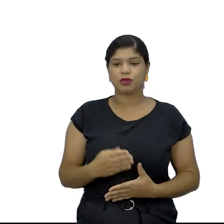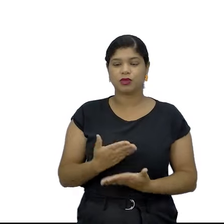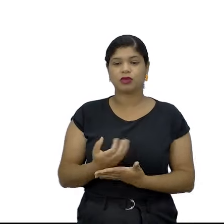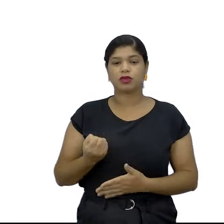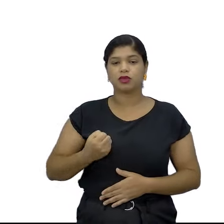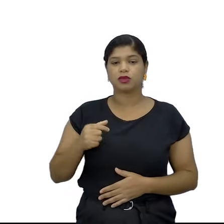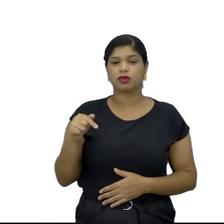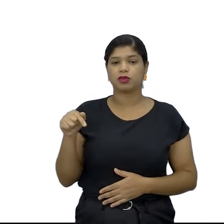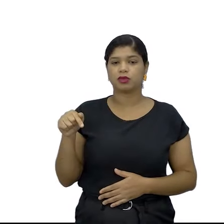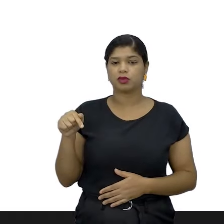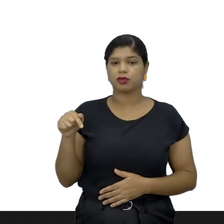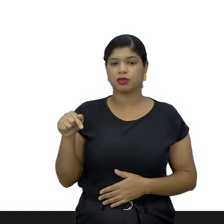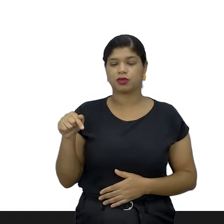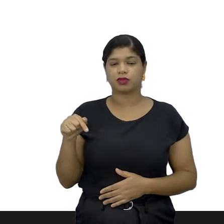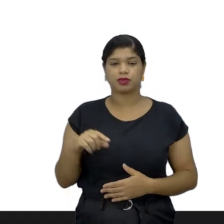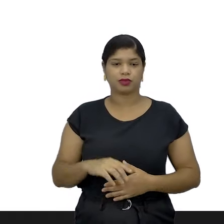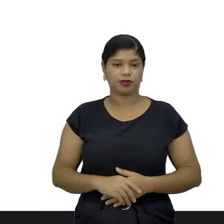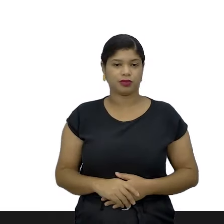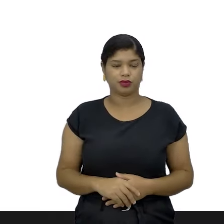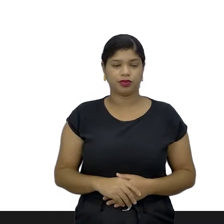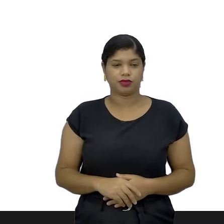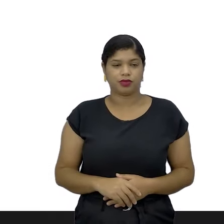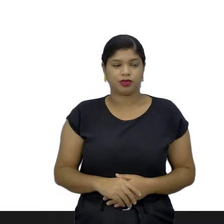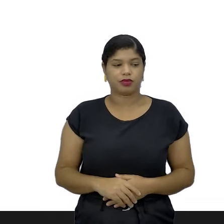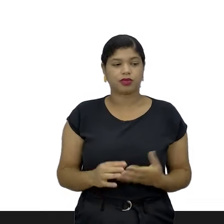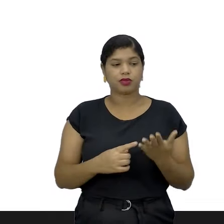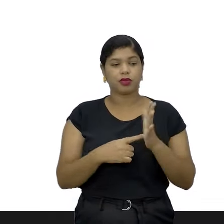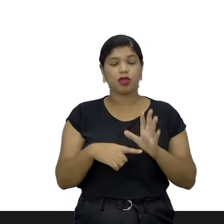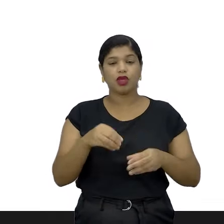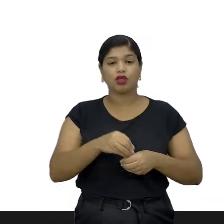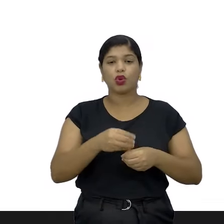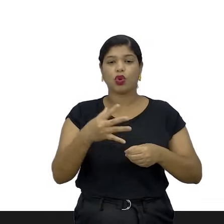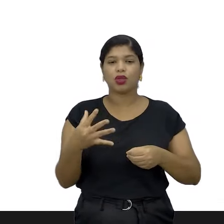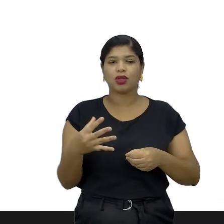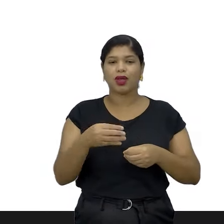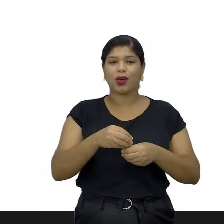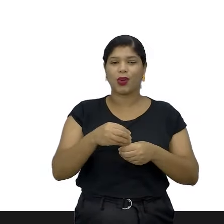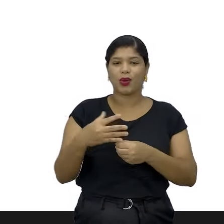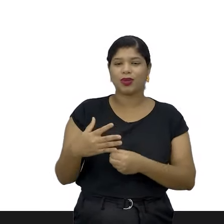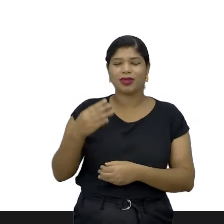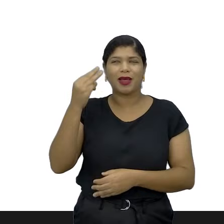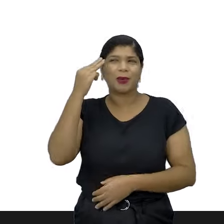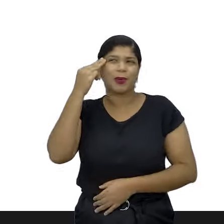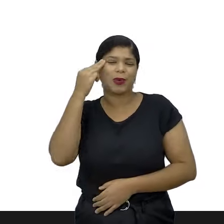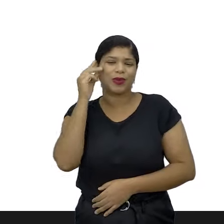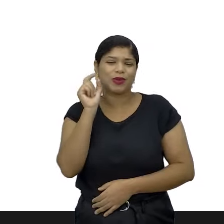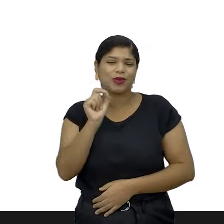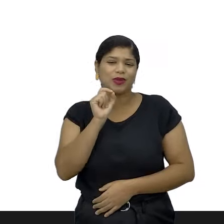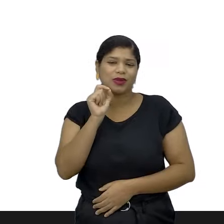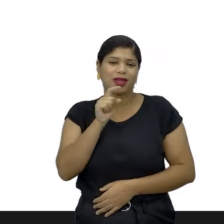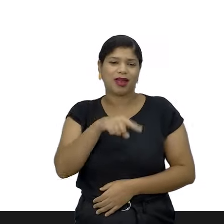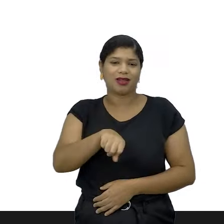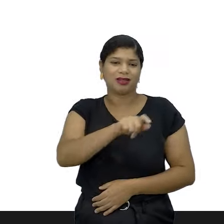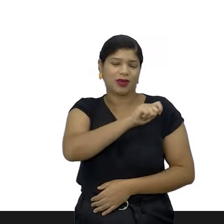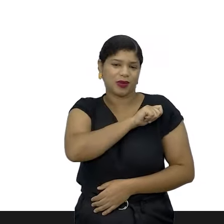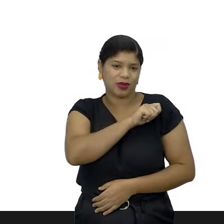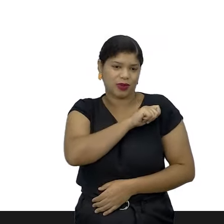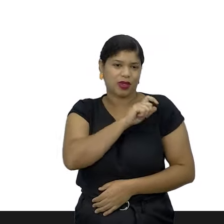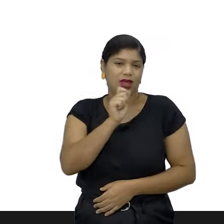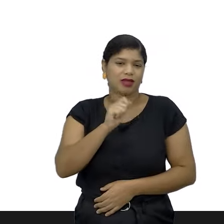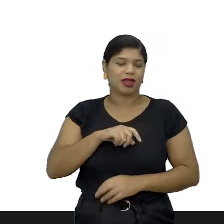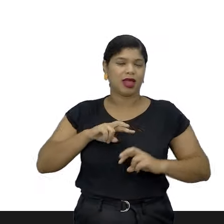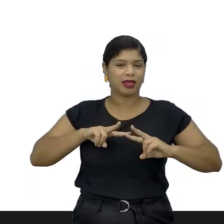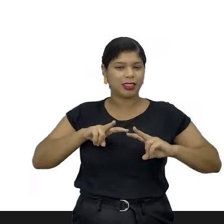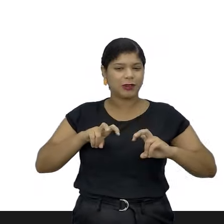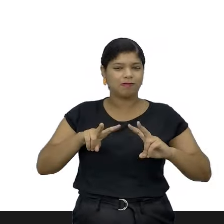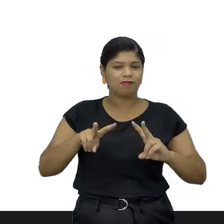7, ela traz qual é o sabor das nossas memórias. Os estudantes vão explorar aí